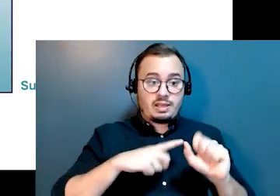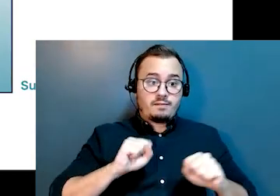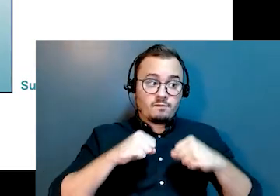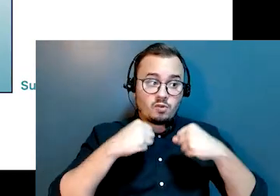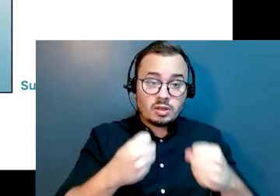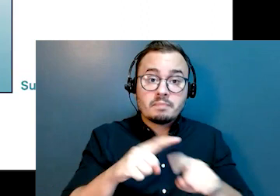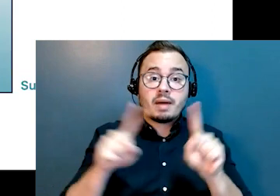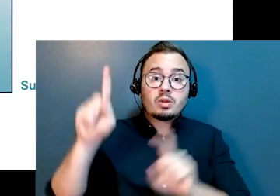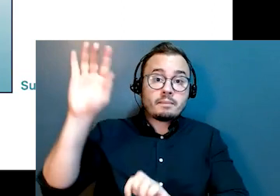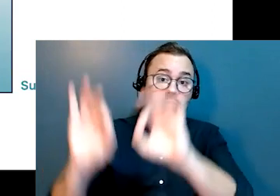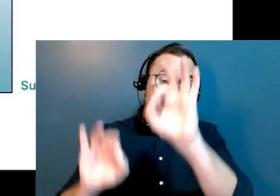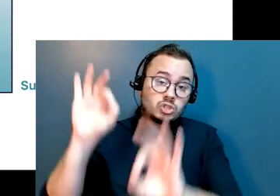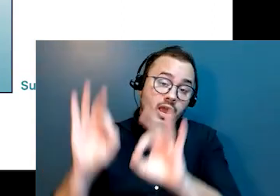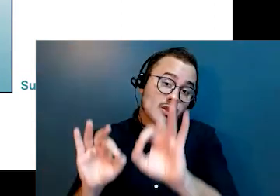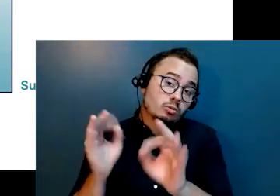não é